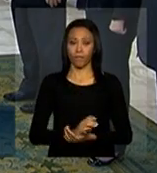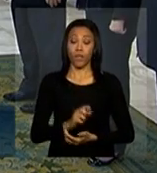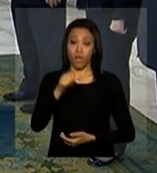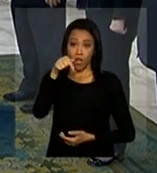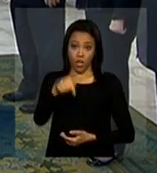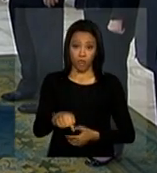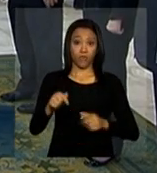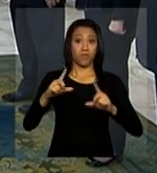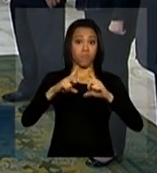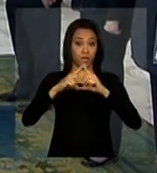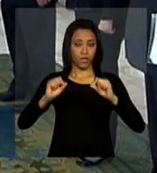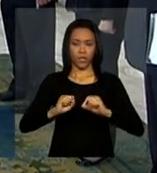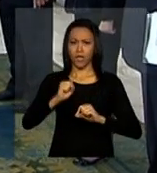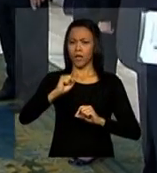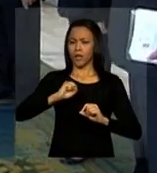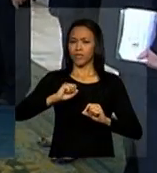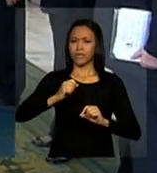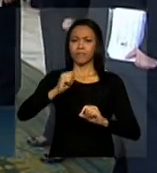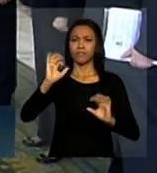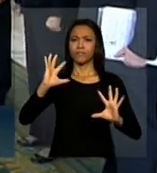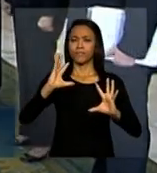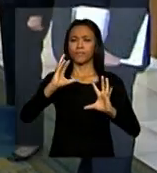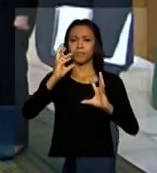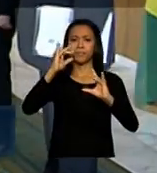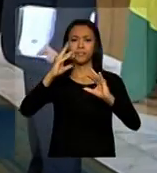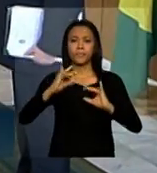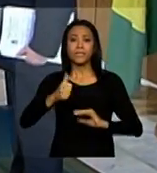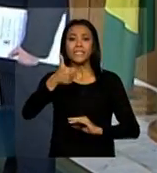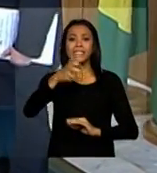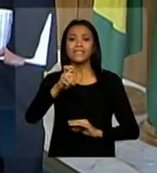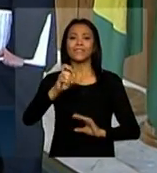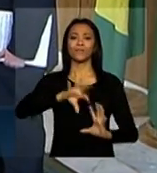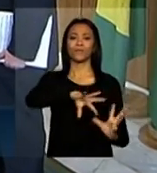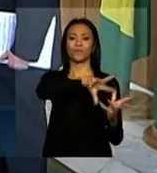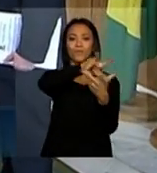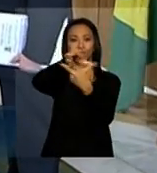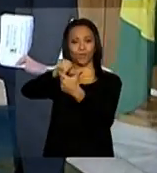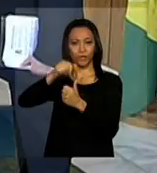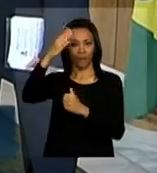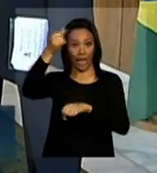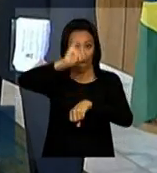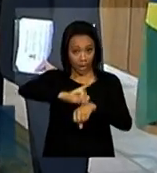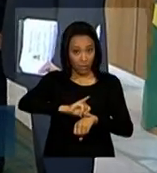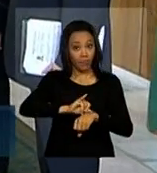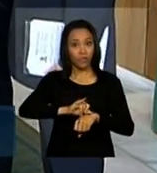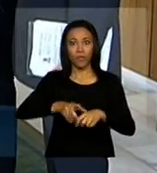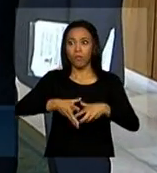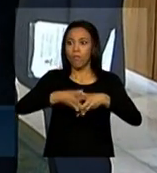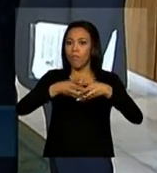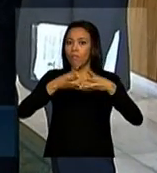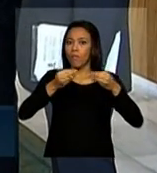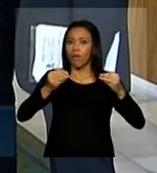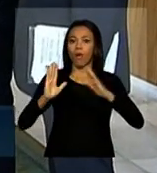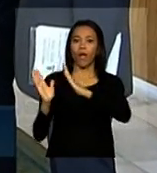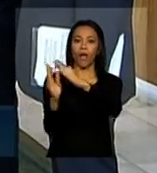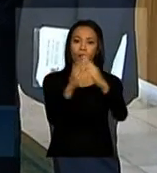Brasília é uma das 15 capitais do mundo que mais tem embaixadas residentes.